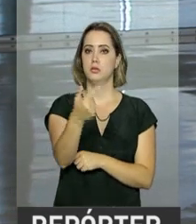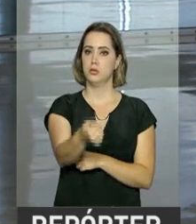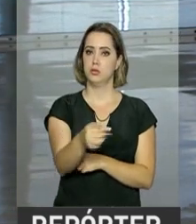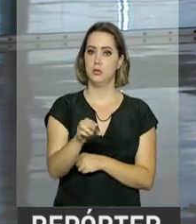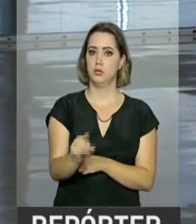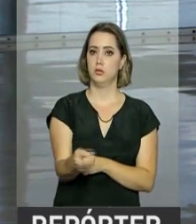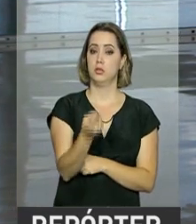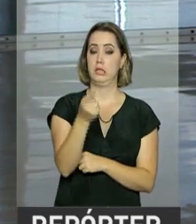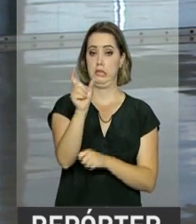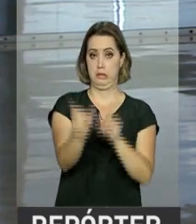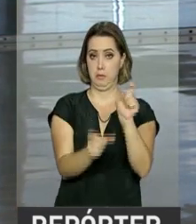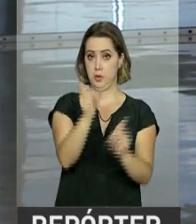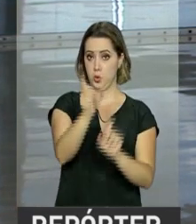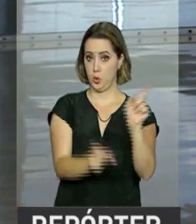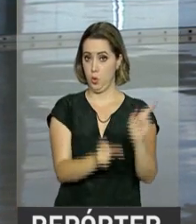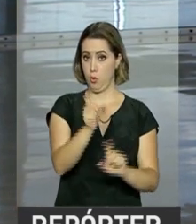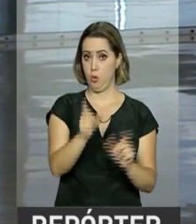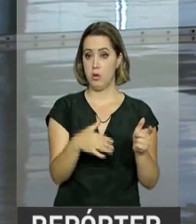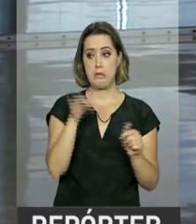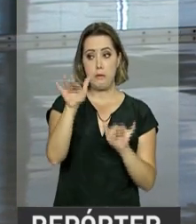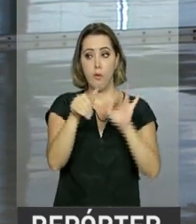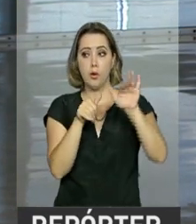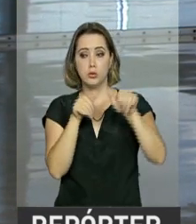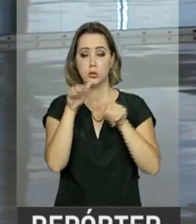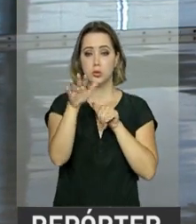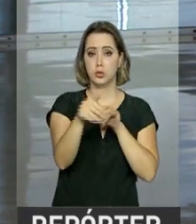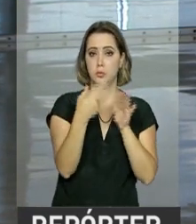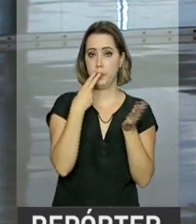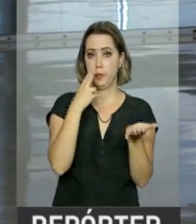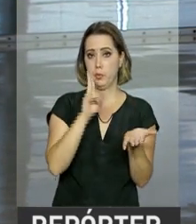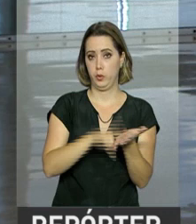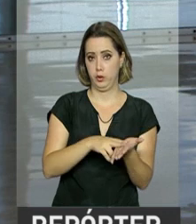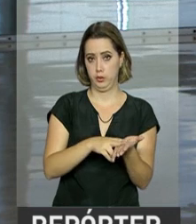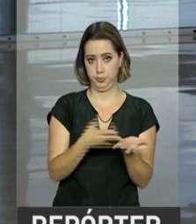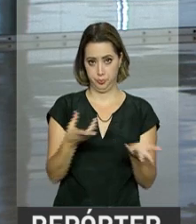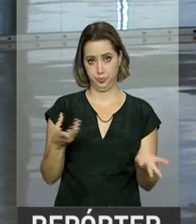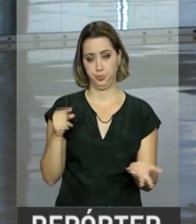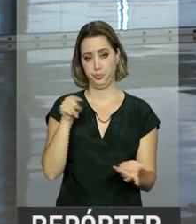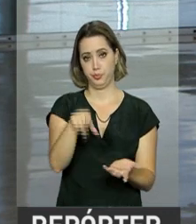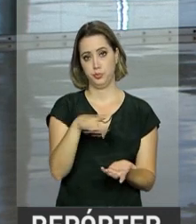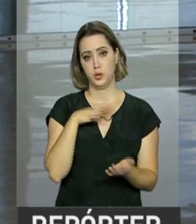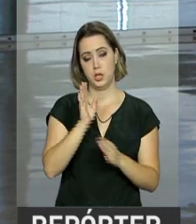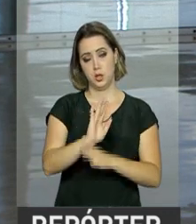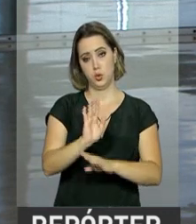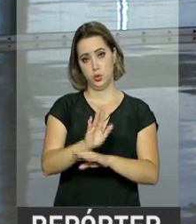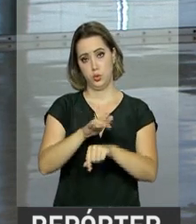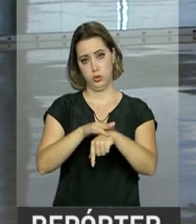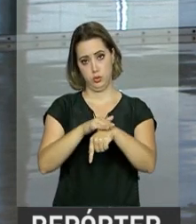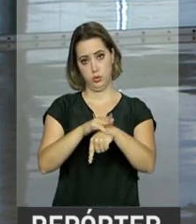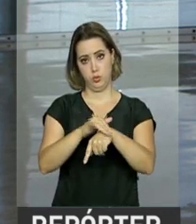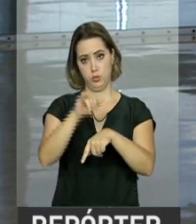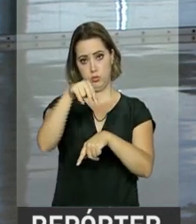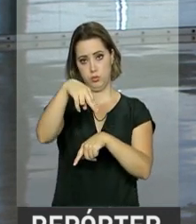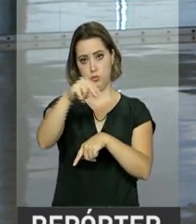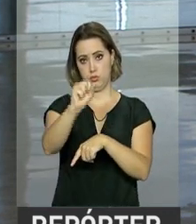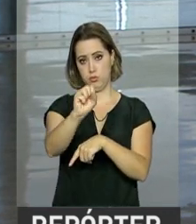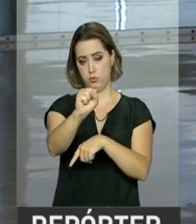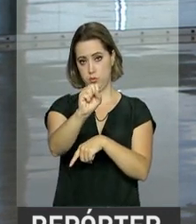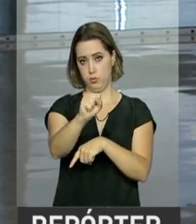de 108.000 pessoas que foram convocadas por carta desses benefícios revisados Roberto